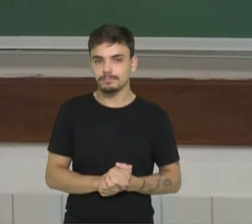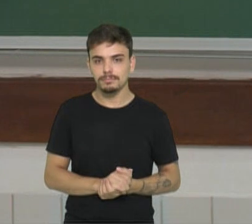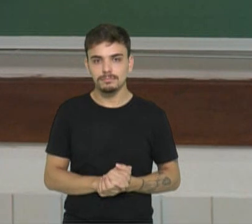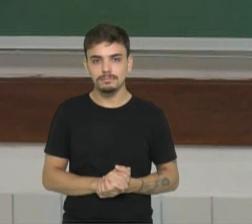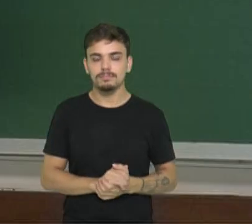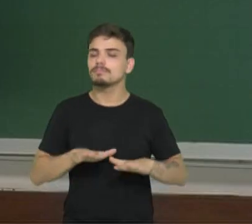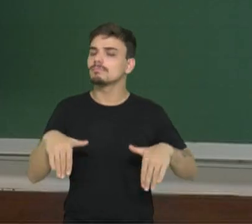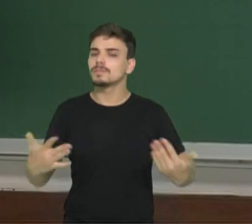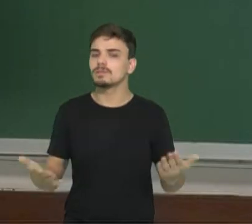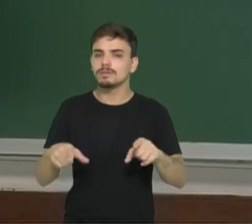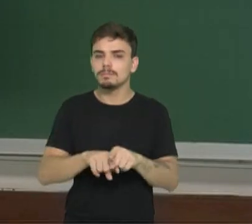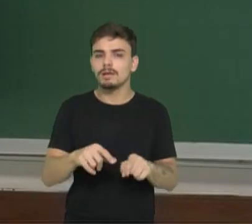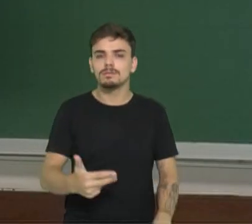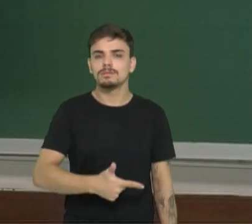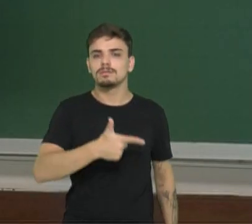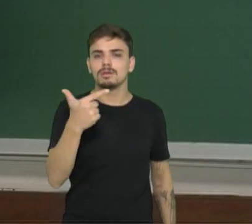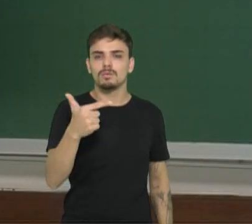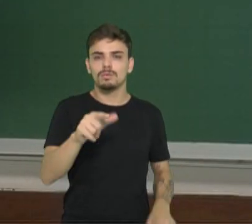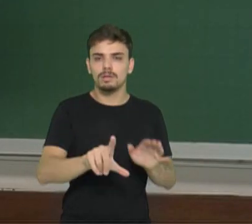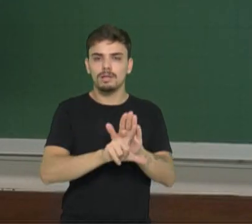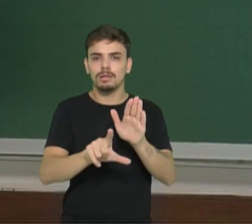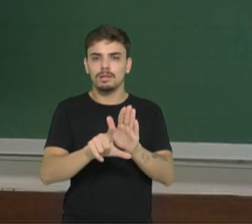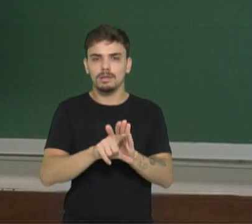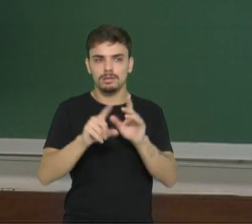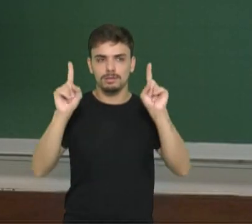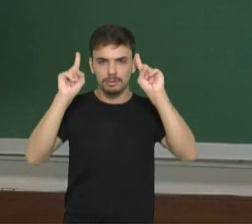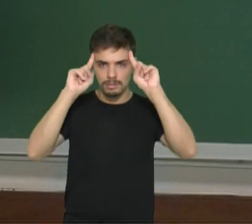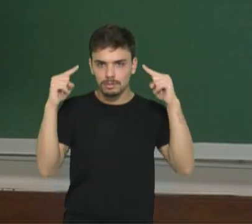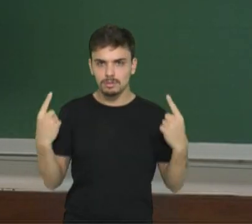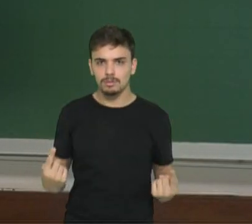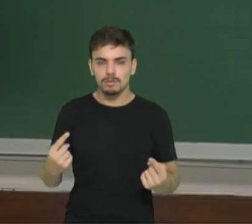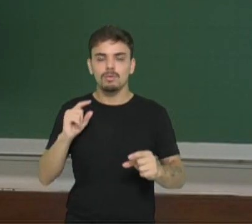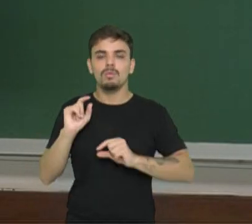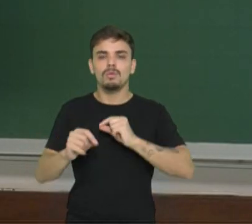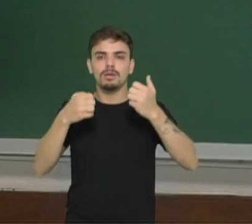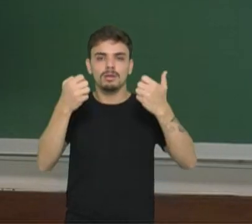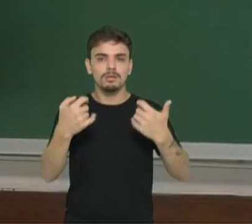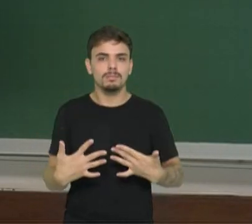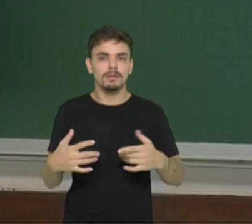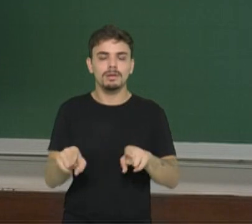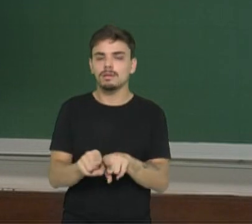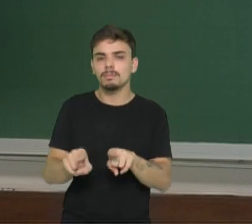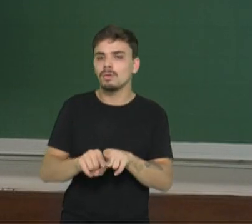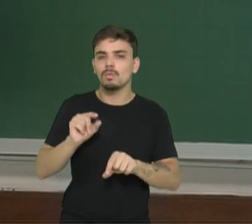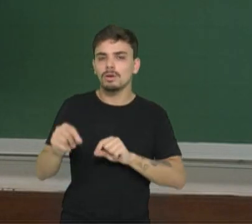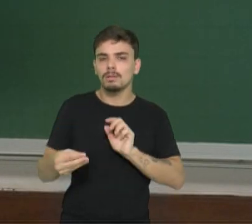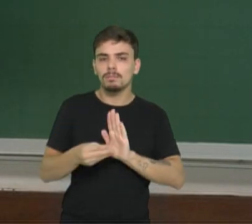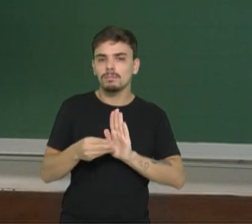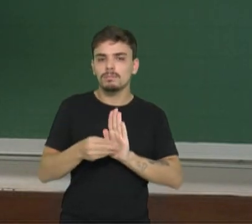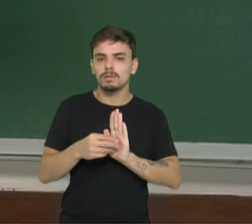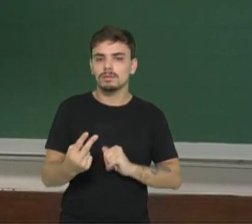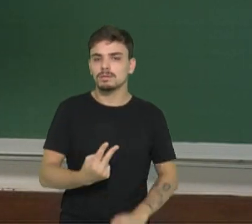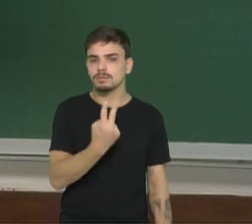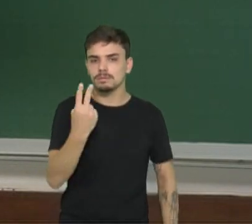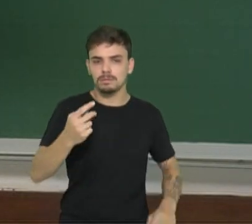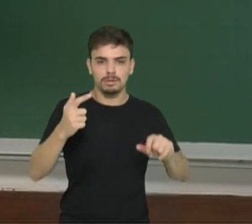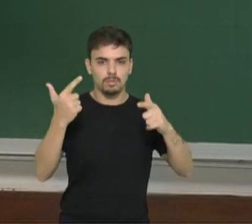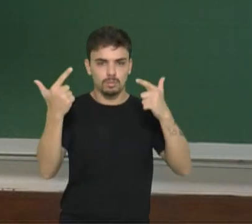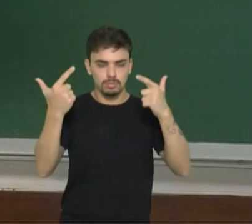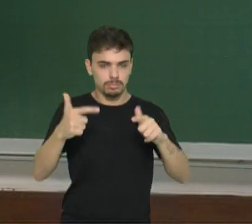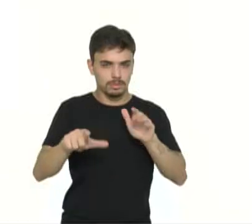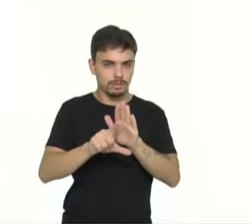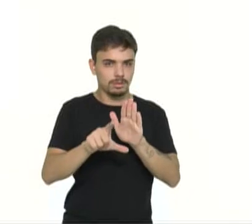E quanto à segunda lei de Newton, você lembra o que ela fala, né? O que ele postulou aí nessa segunda lei? A segunda lei de Newton,